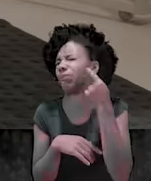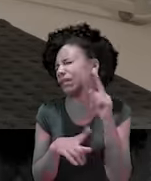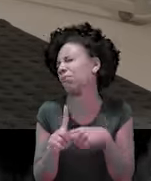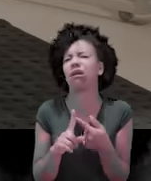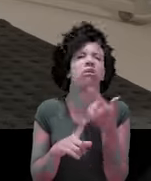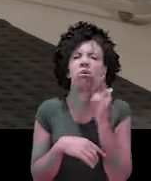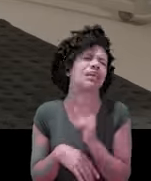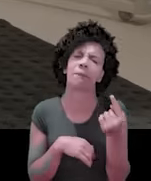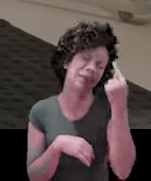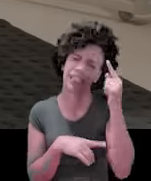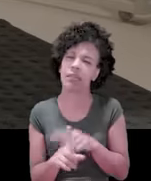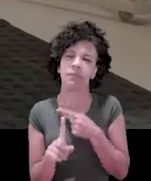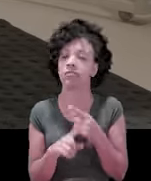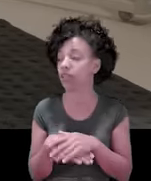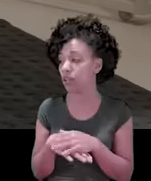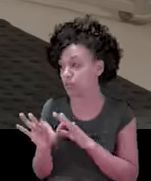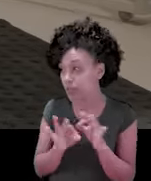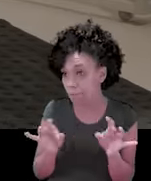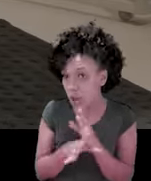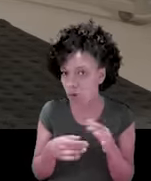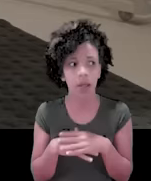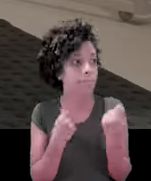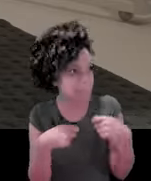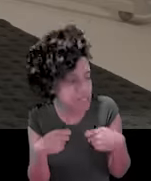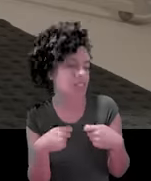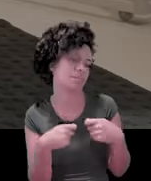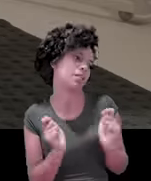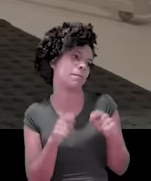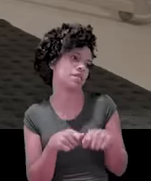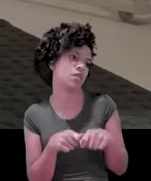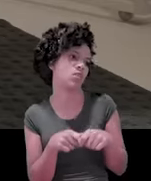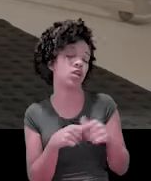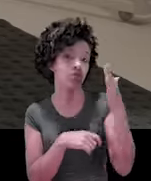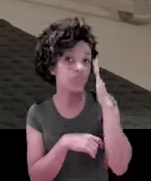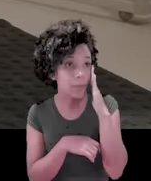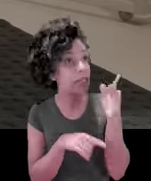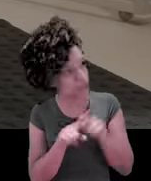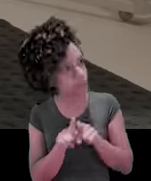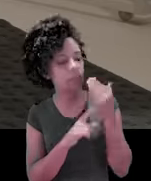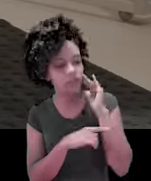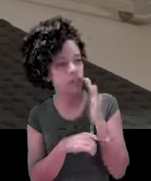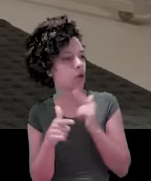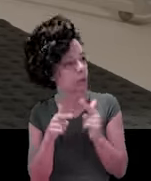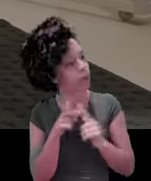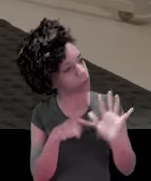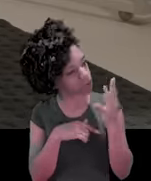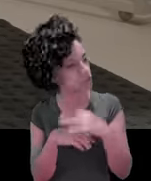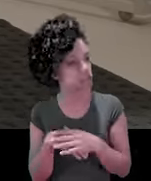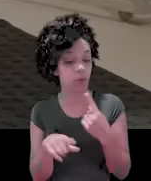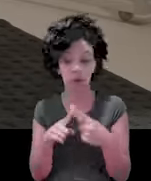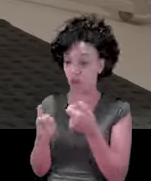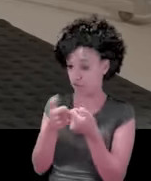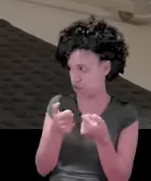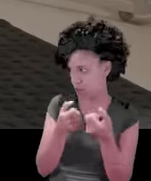acontece você não consegue e você não tá preparado precisa ter essa capacidade de que também tem nem a coisa ruim